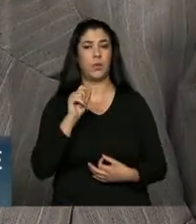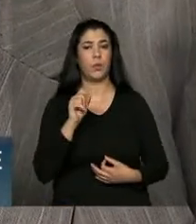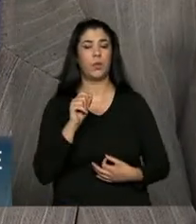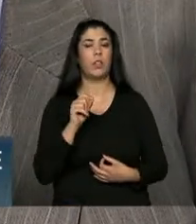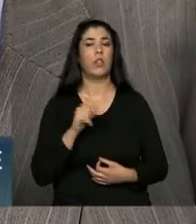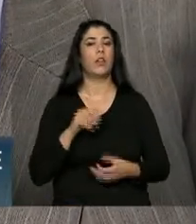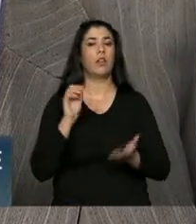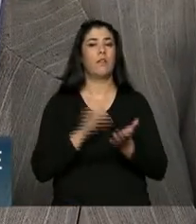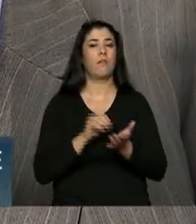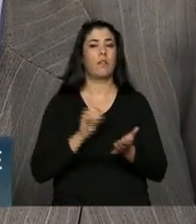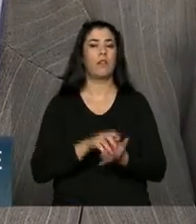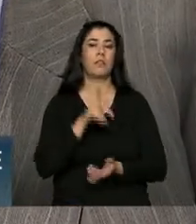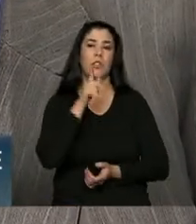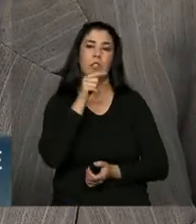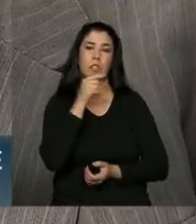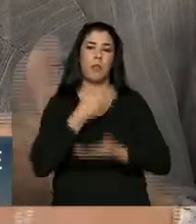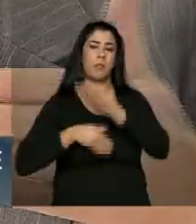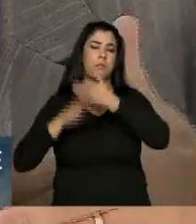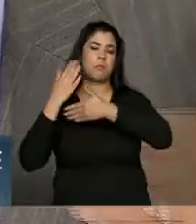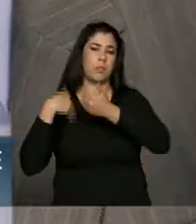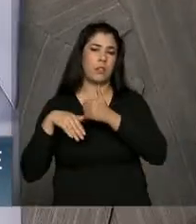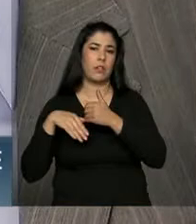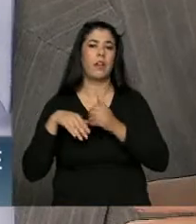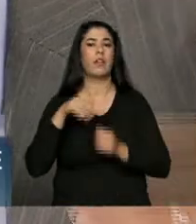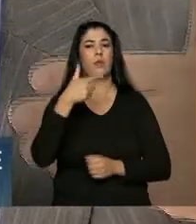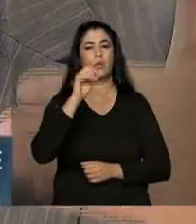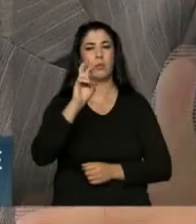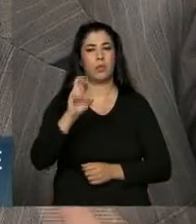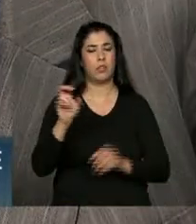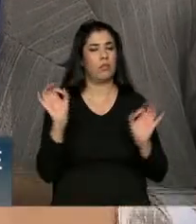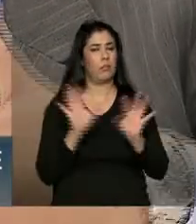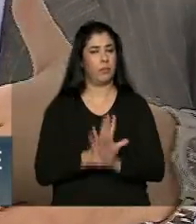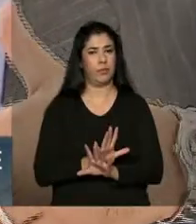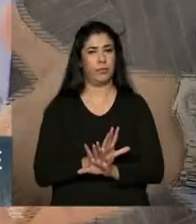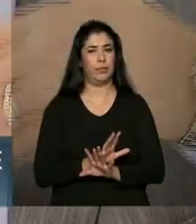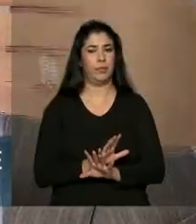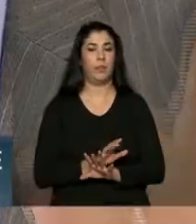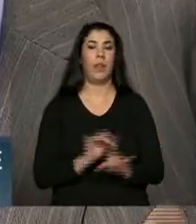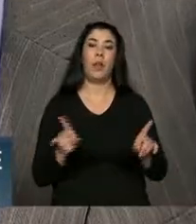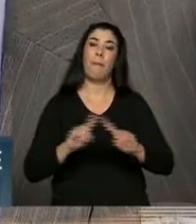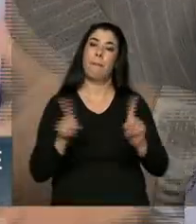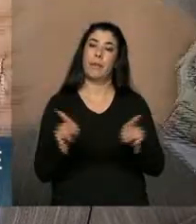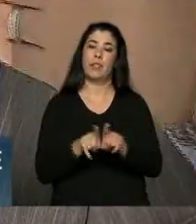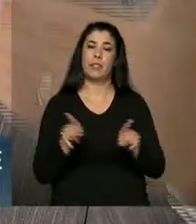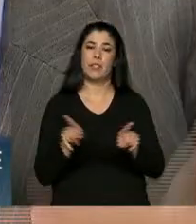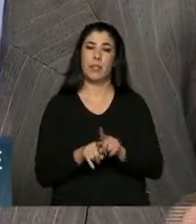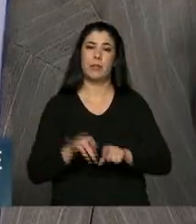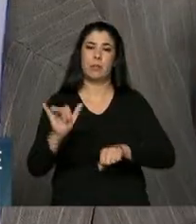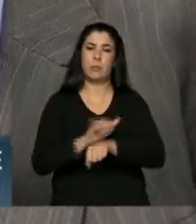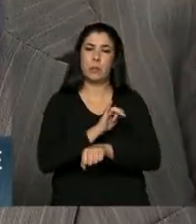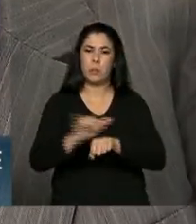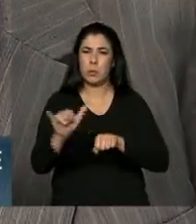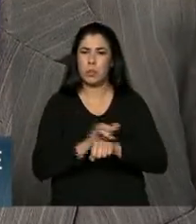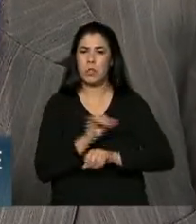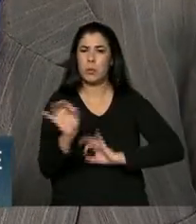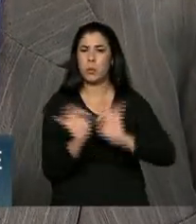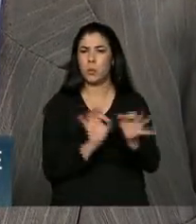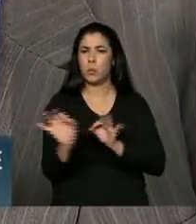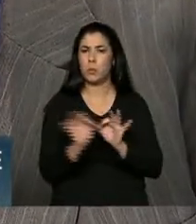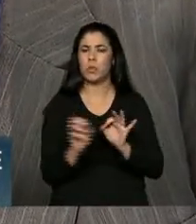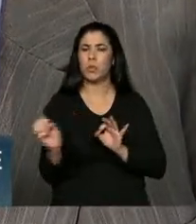Deixamos o racionamento em 2015 para trás não só por todas as medidas de gestão de implantação de